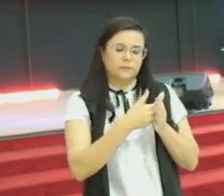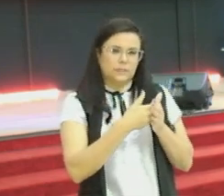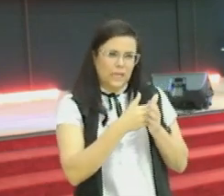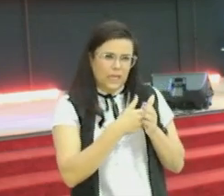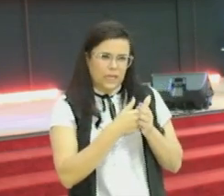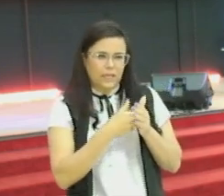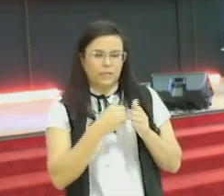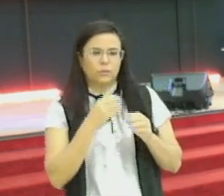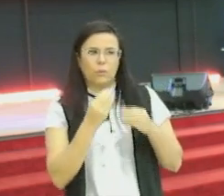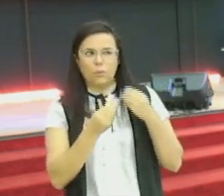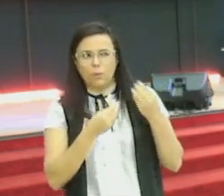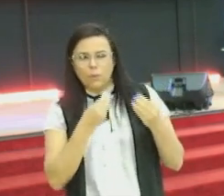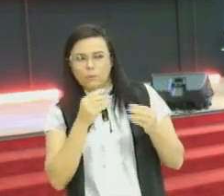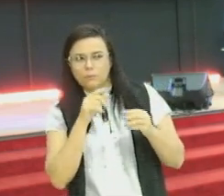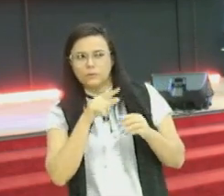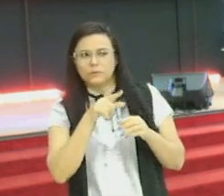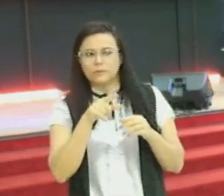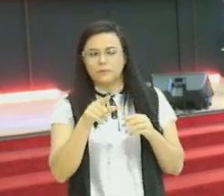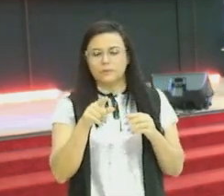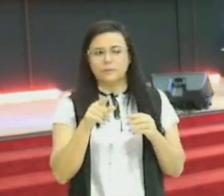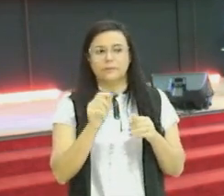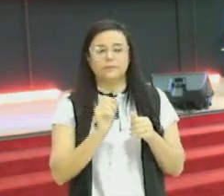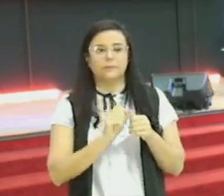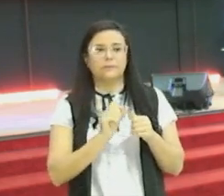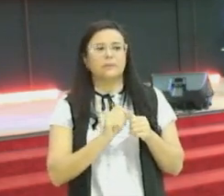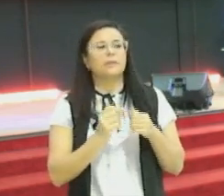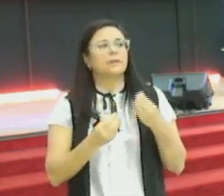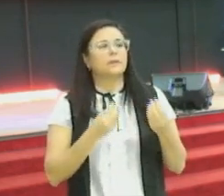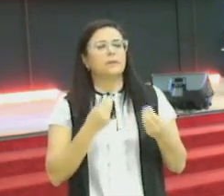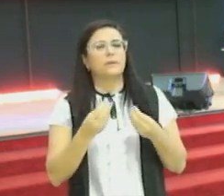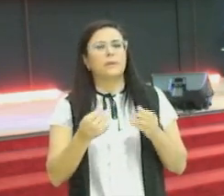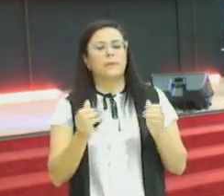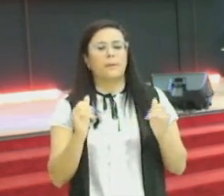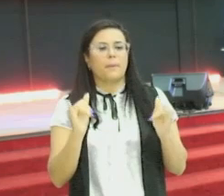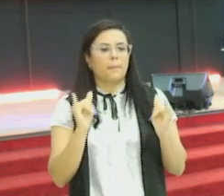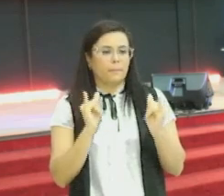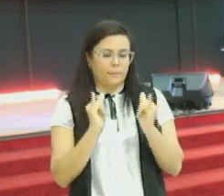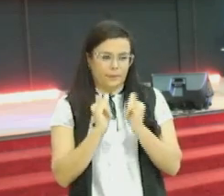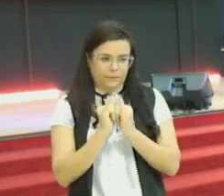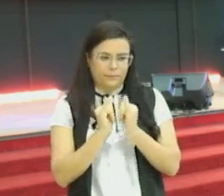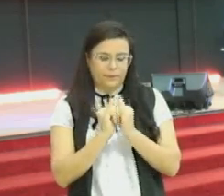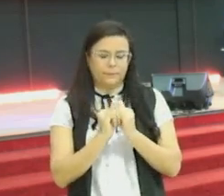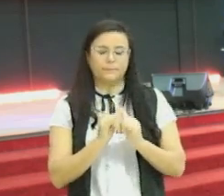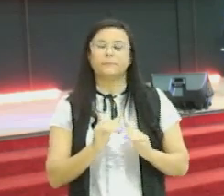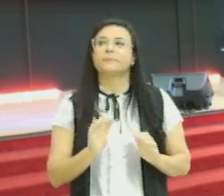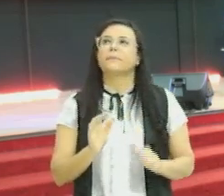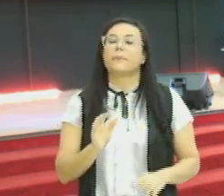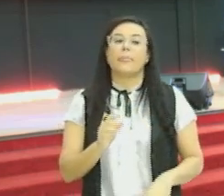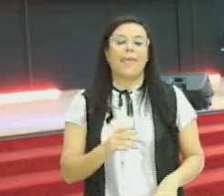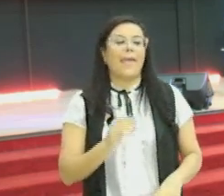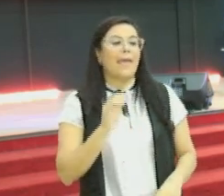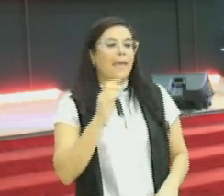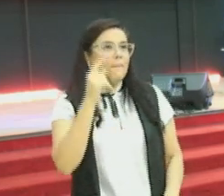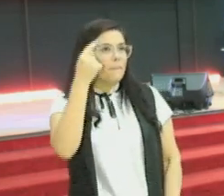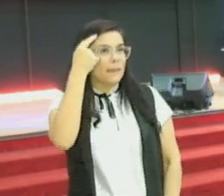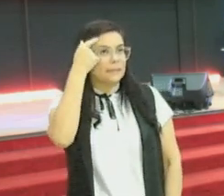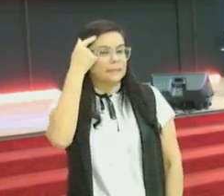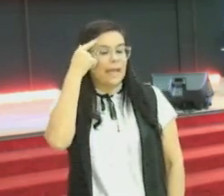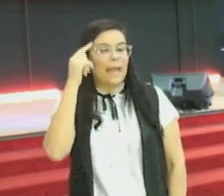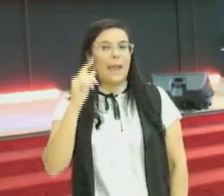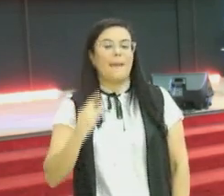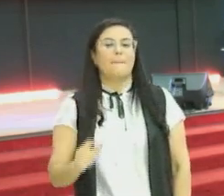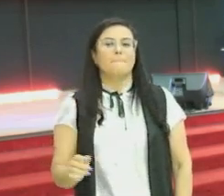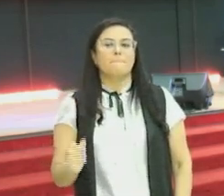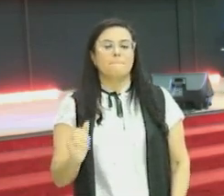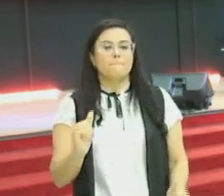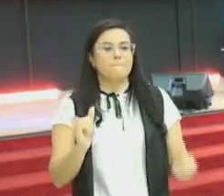que entender que perdão é um ato da graça. Olhe para mim, os apóstolos disseram,